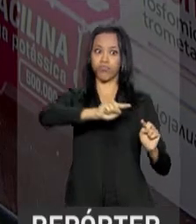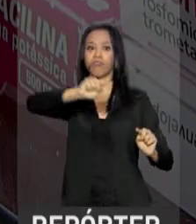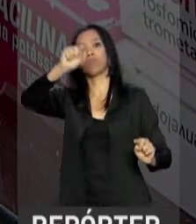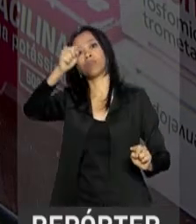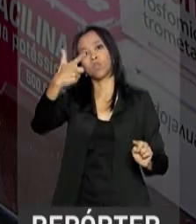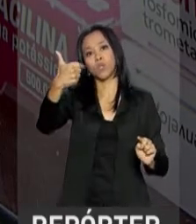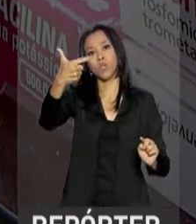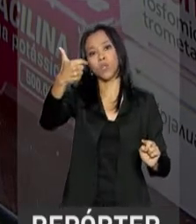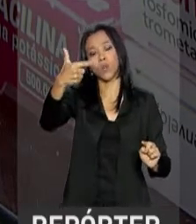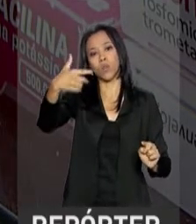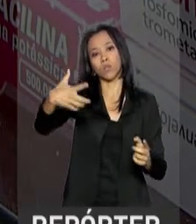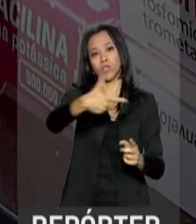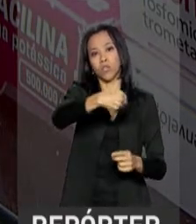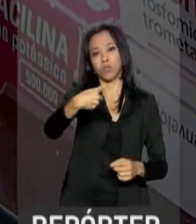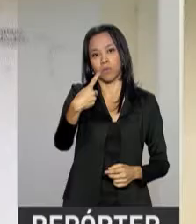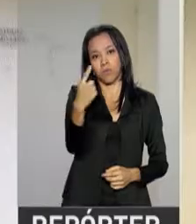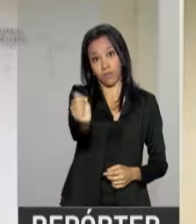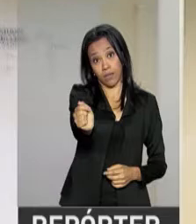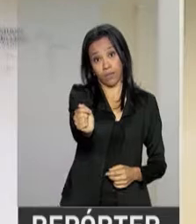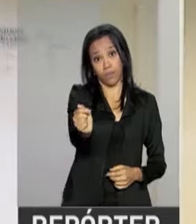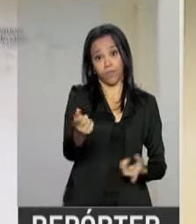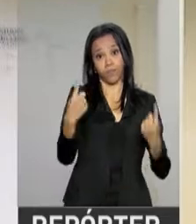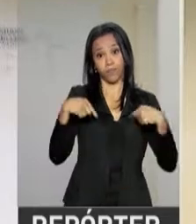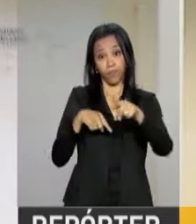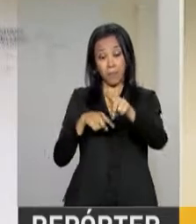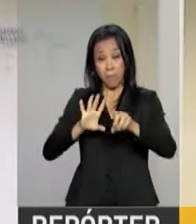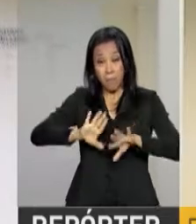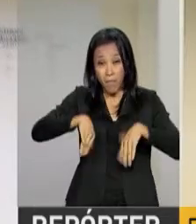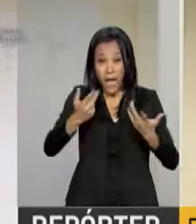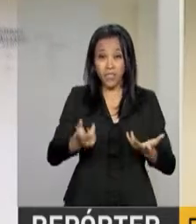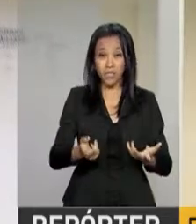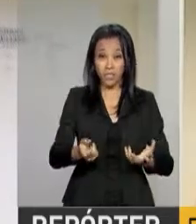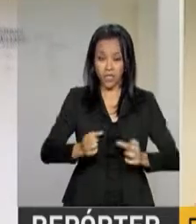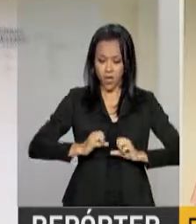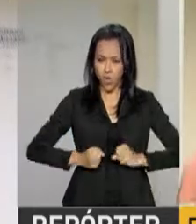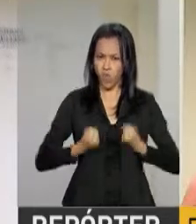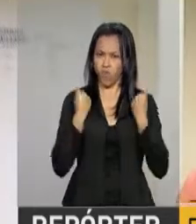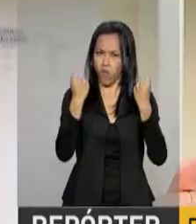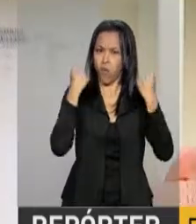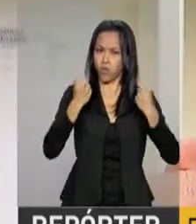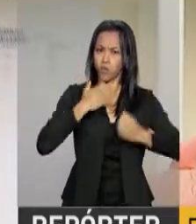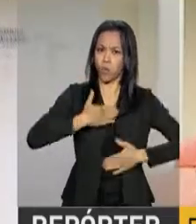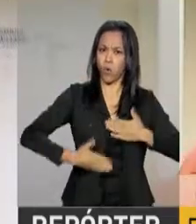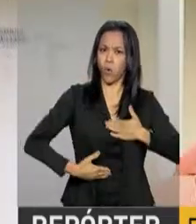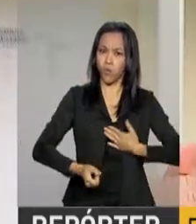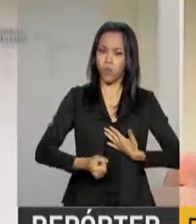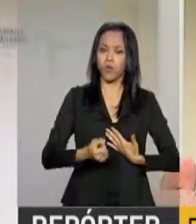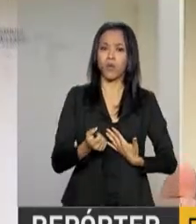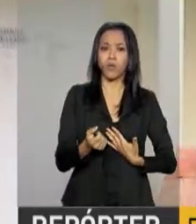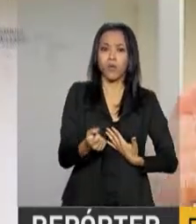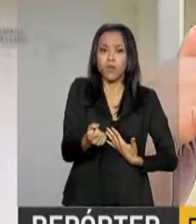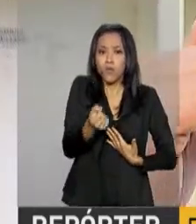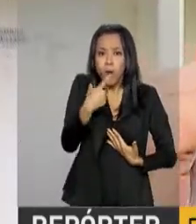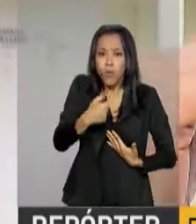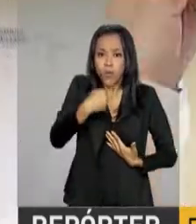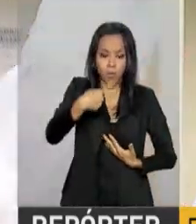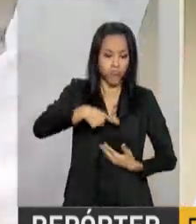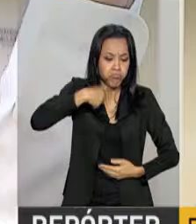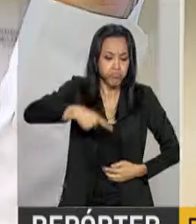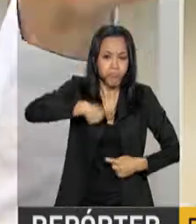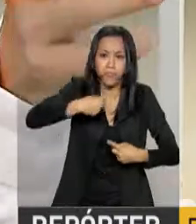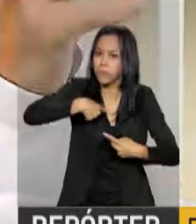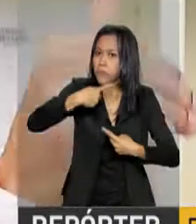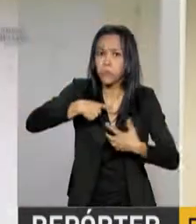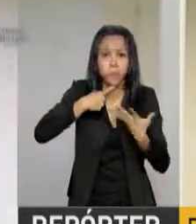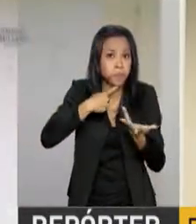12 em 2017 quanto mais resistência eu tenho mais eu tenho que utilizar medicamentos